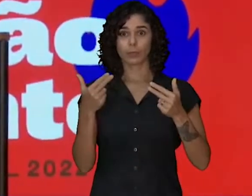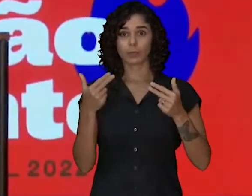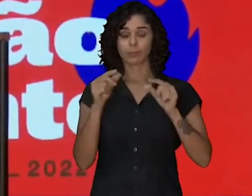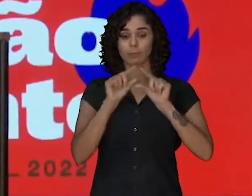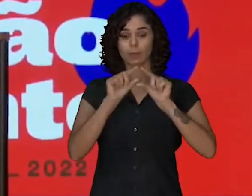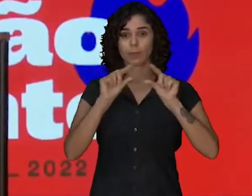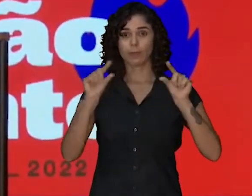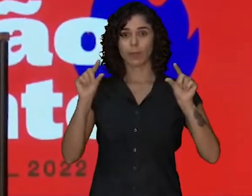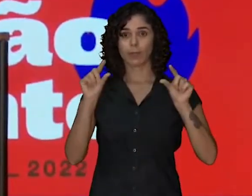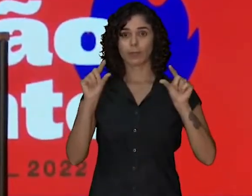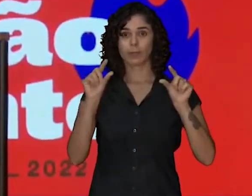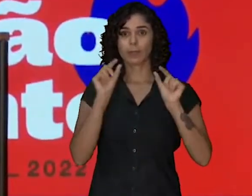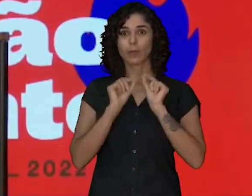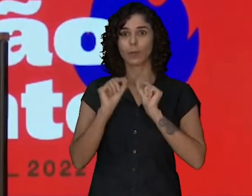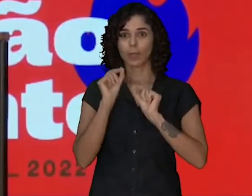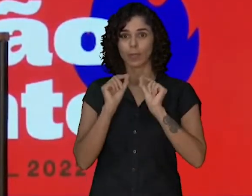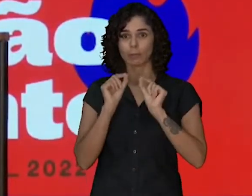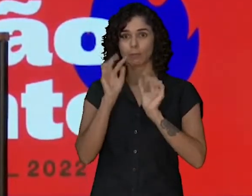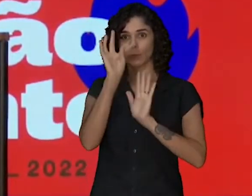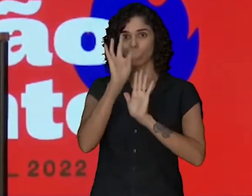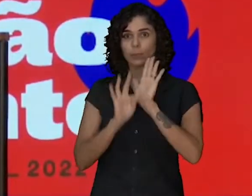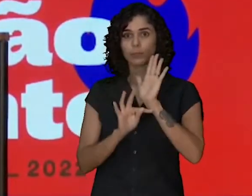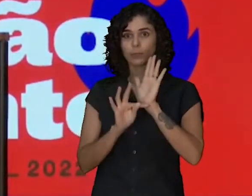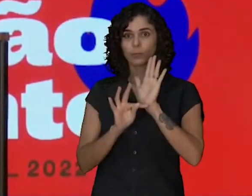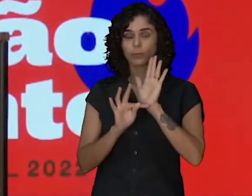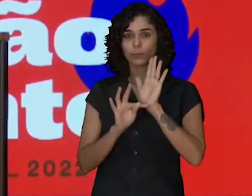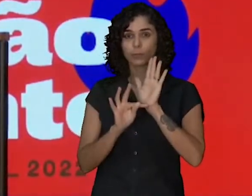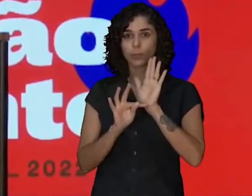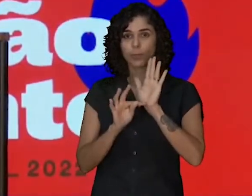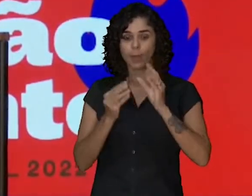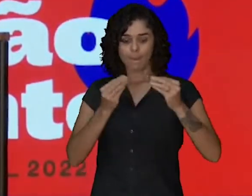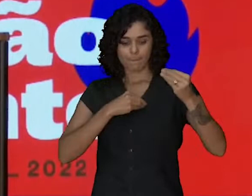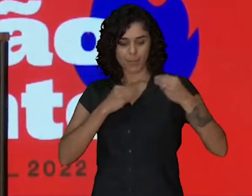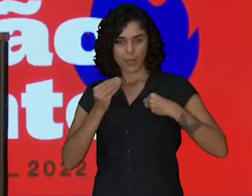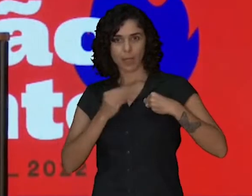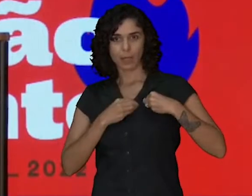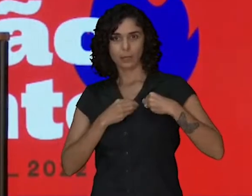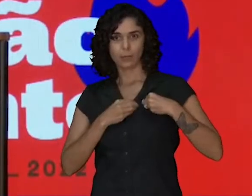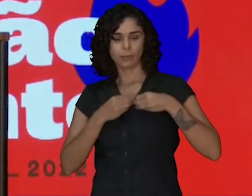texto. Livremo-nos do pecado que nos envolve.